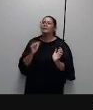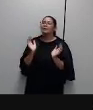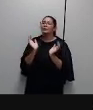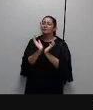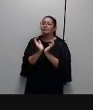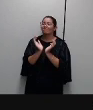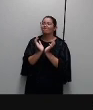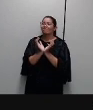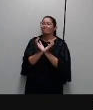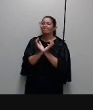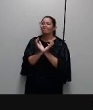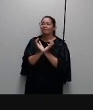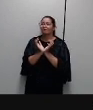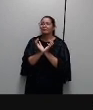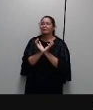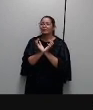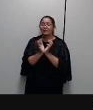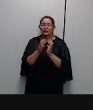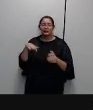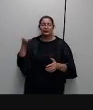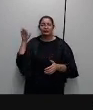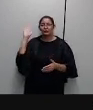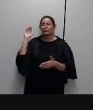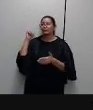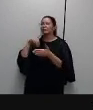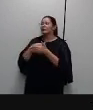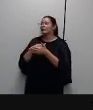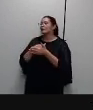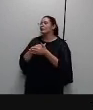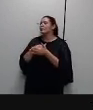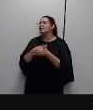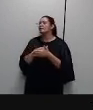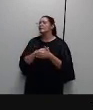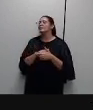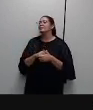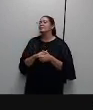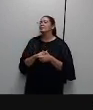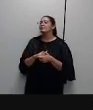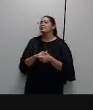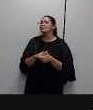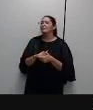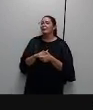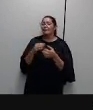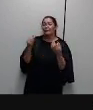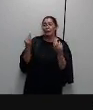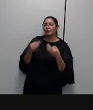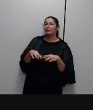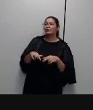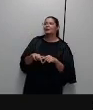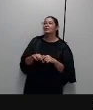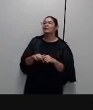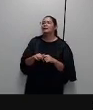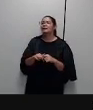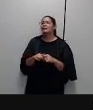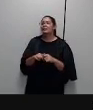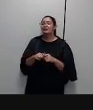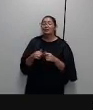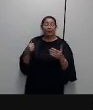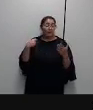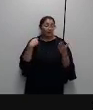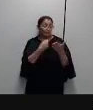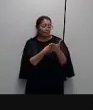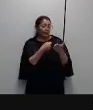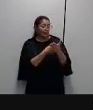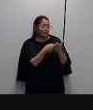transcritos do voto de ambas as posturas Bonfim aplicado atração desta ponte